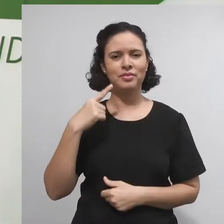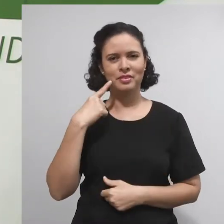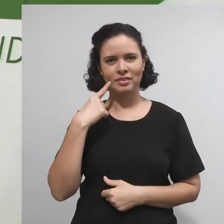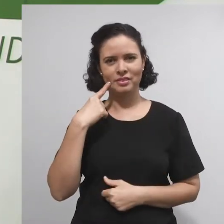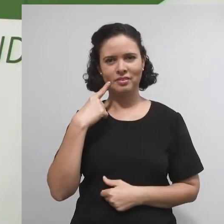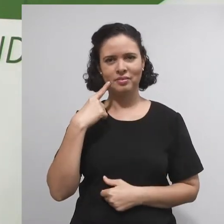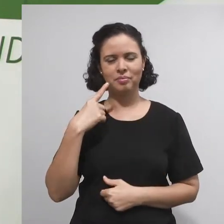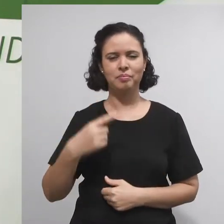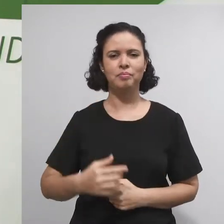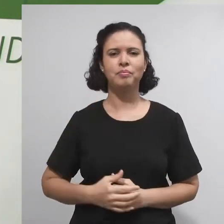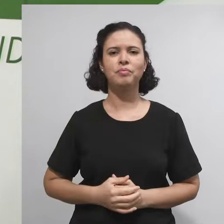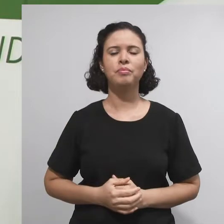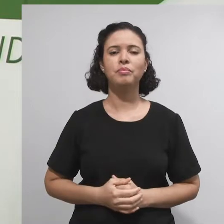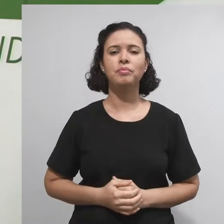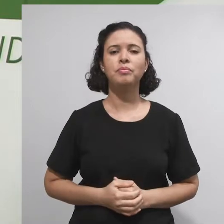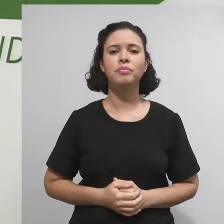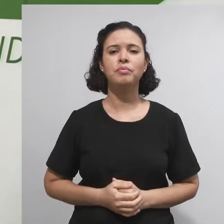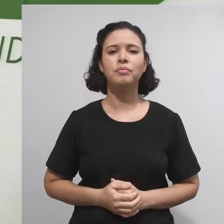Anabela.